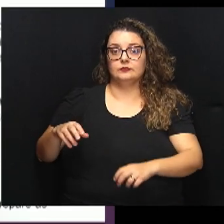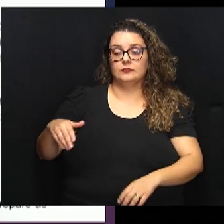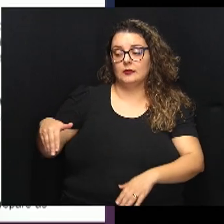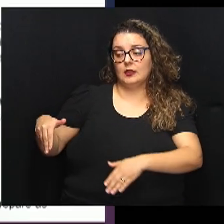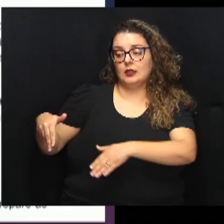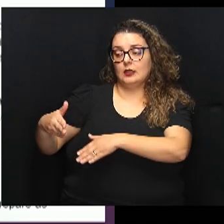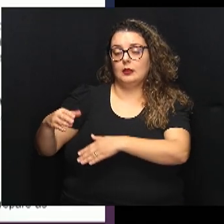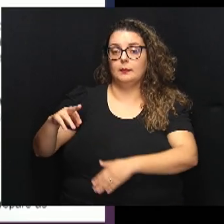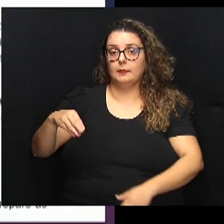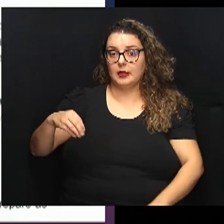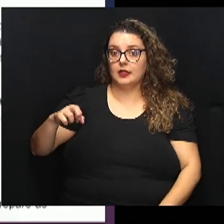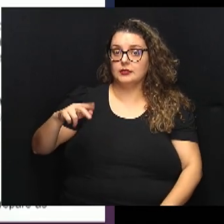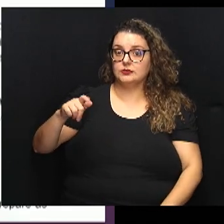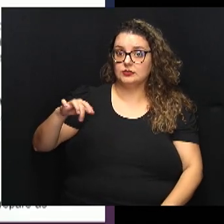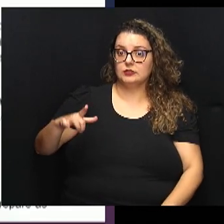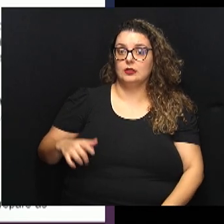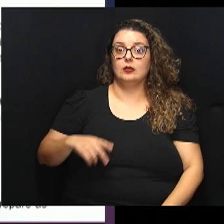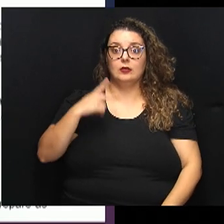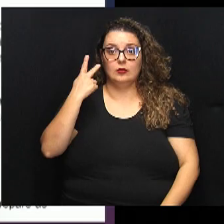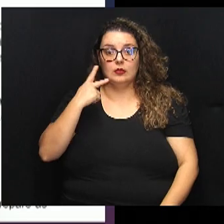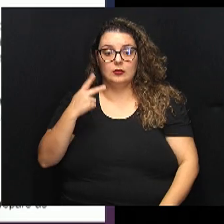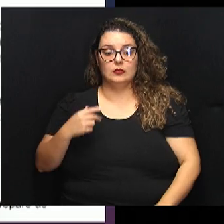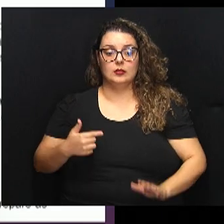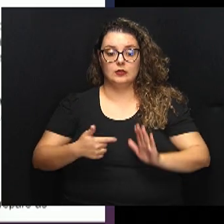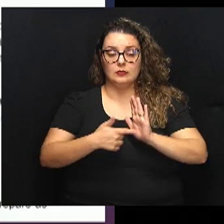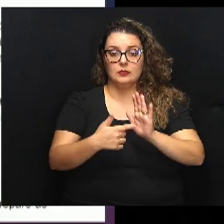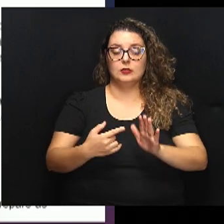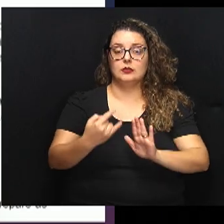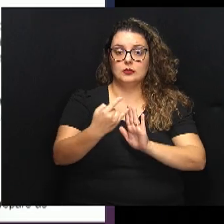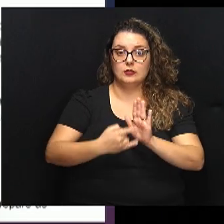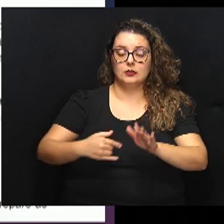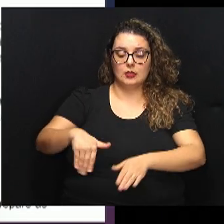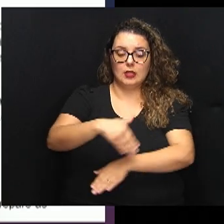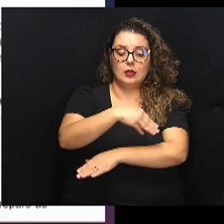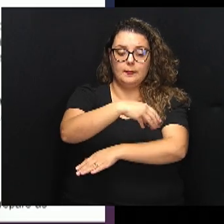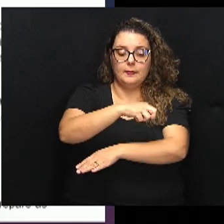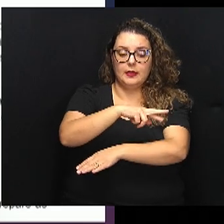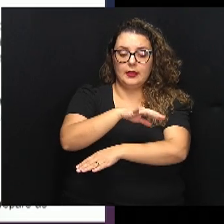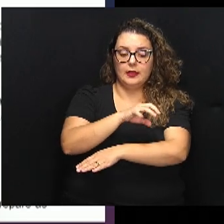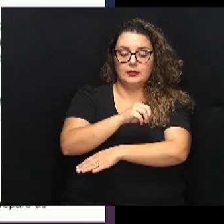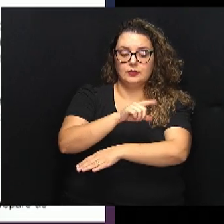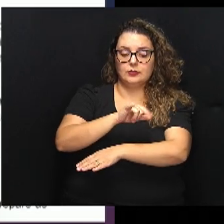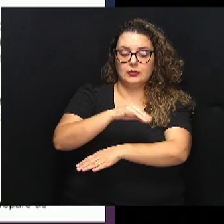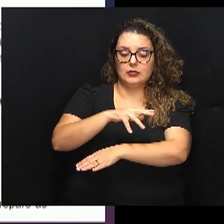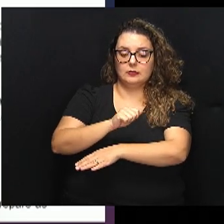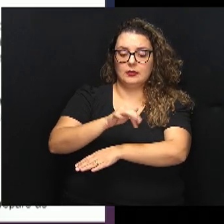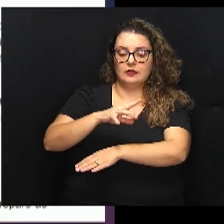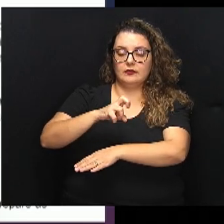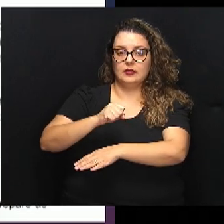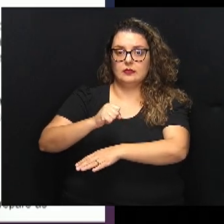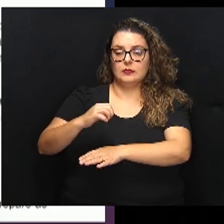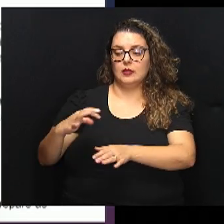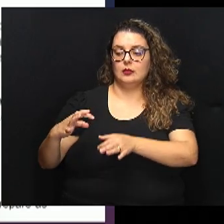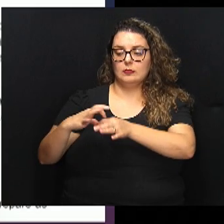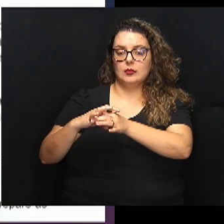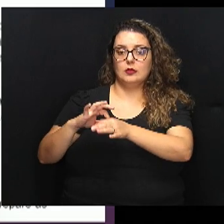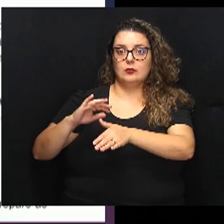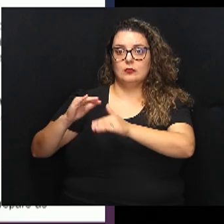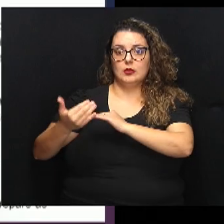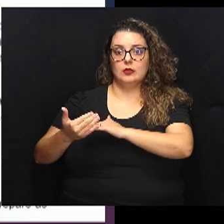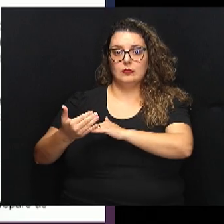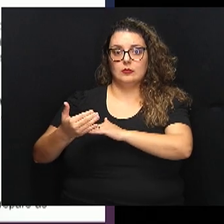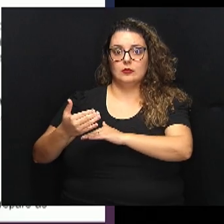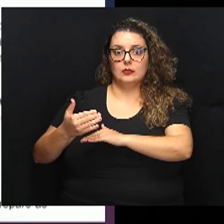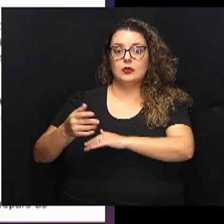vereador destaca ainda neste documento, né, que a rua Mário Lima Freitas funciona como ligação local entre os bairros e